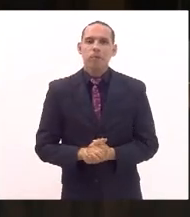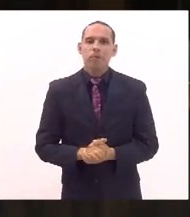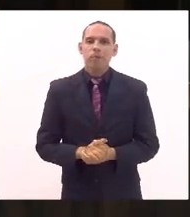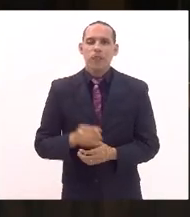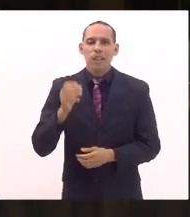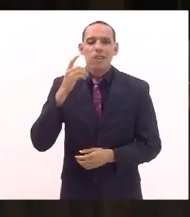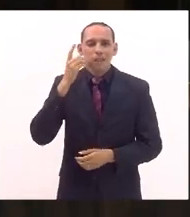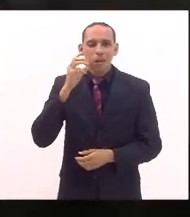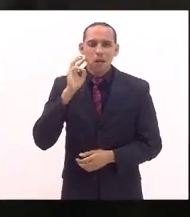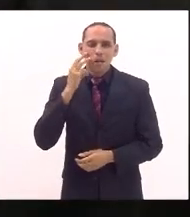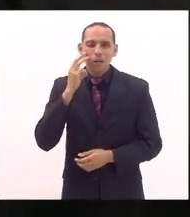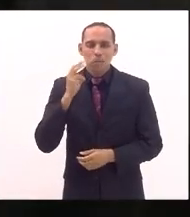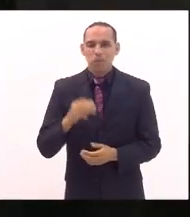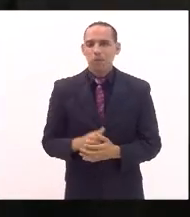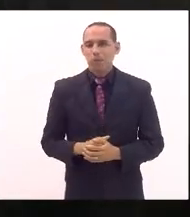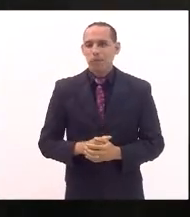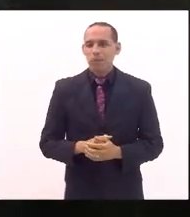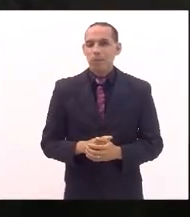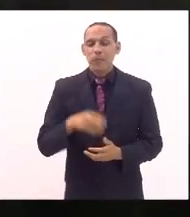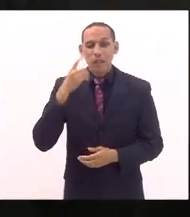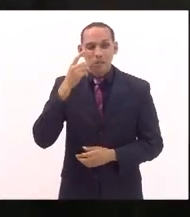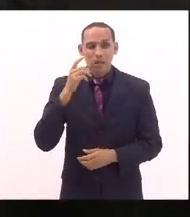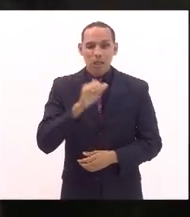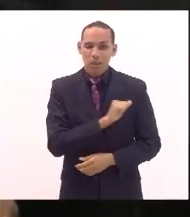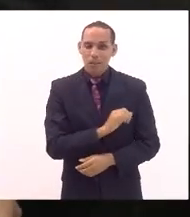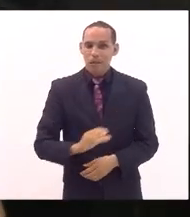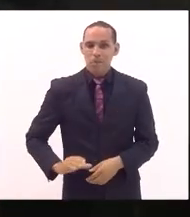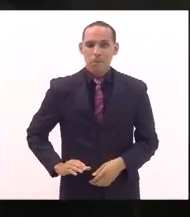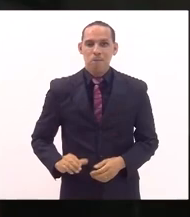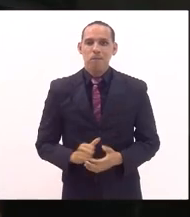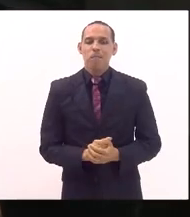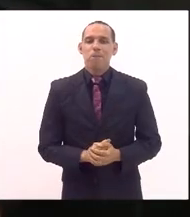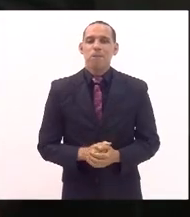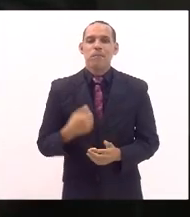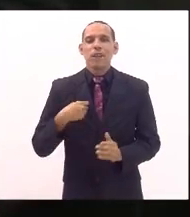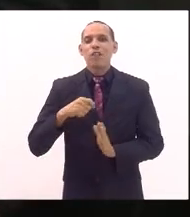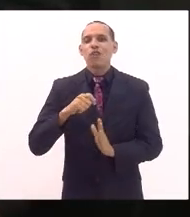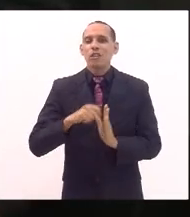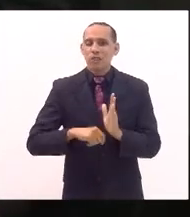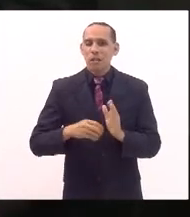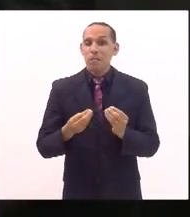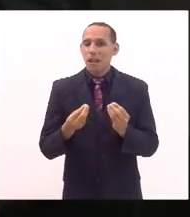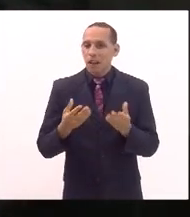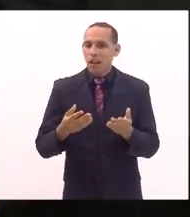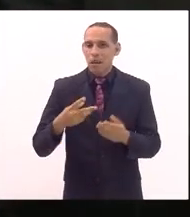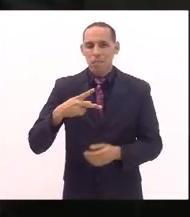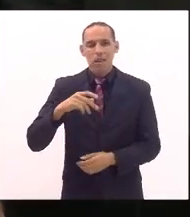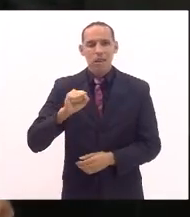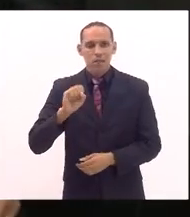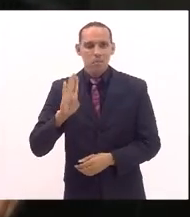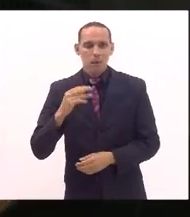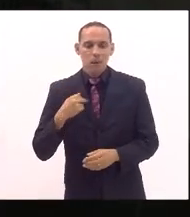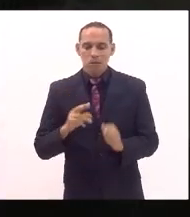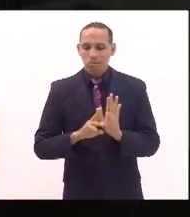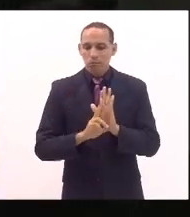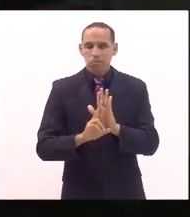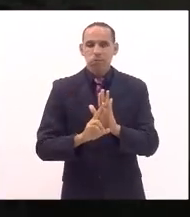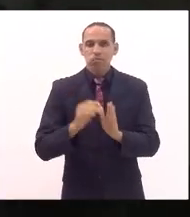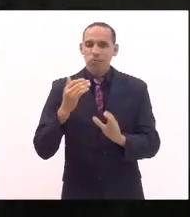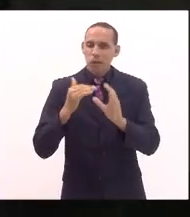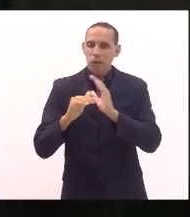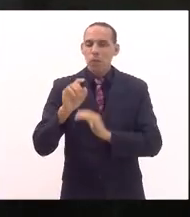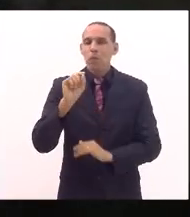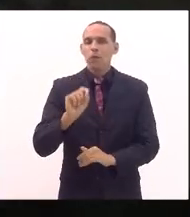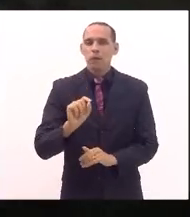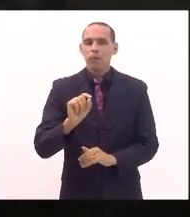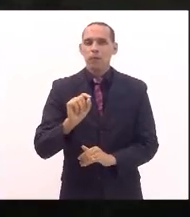Walter Carneiro o deputado André Ceciliano Me inscrevi para encaminhar pelo PSB e